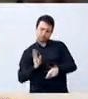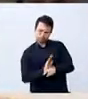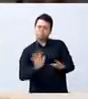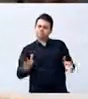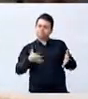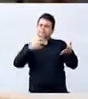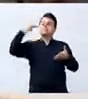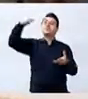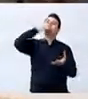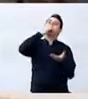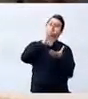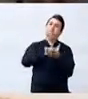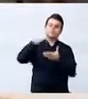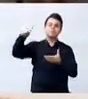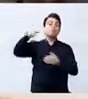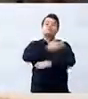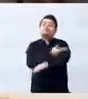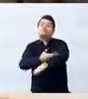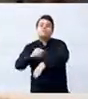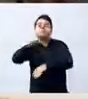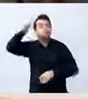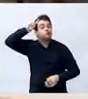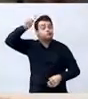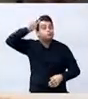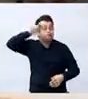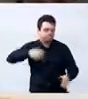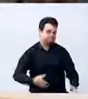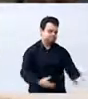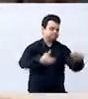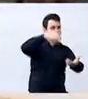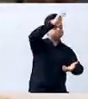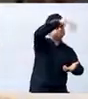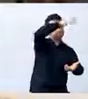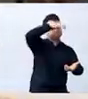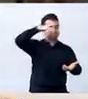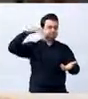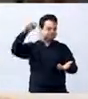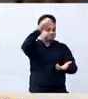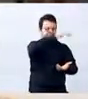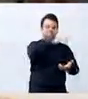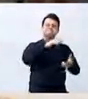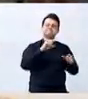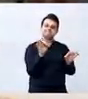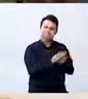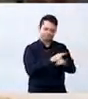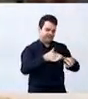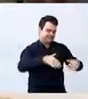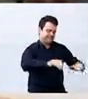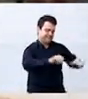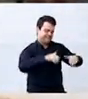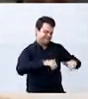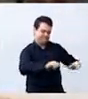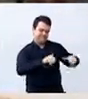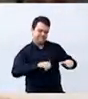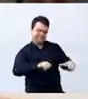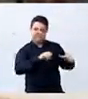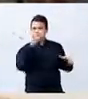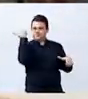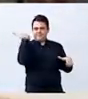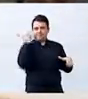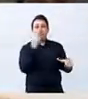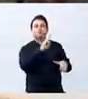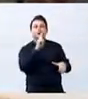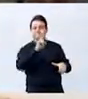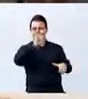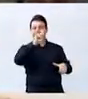meu marido era uma rotina, então todo dia ele que dava o banho, então ele fazia questão, era a sessão de massagem, que a gente fala massagem intuitiva, que a gente não